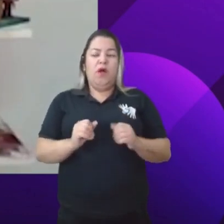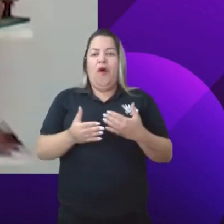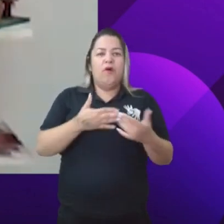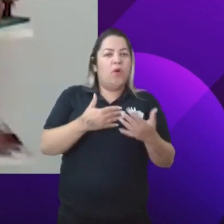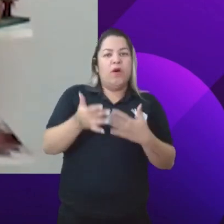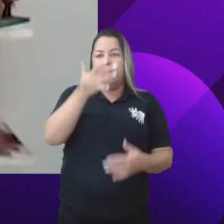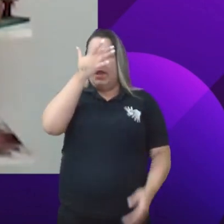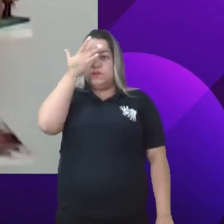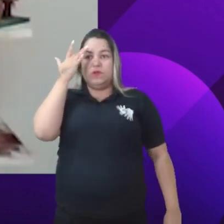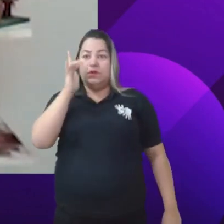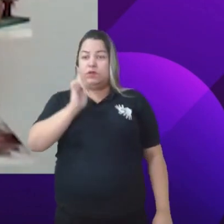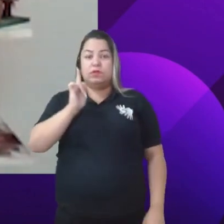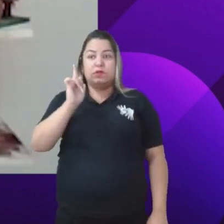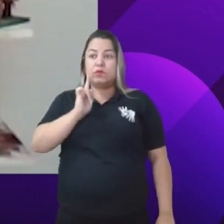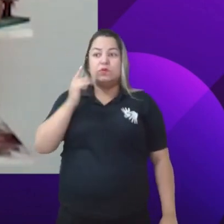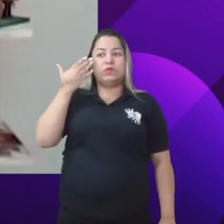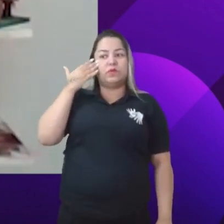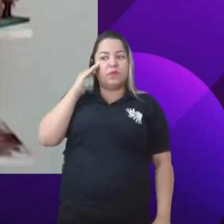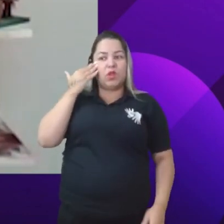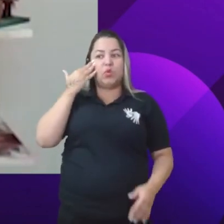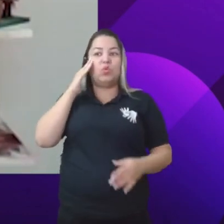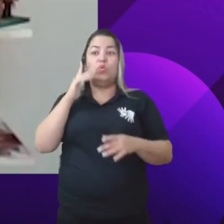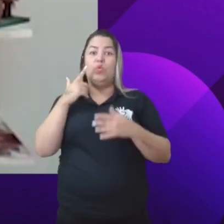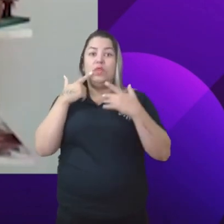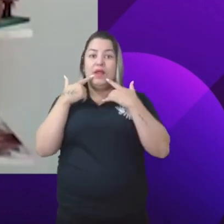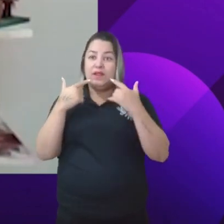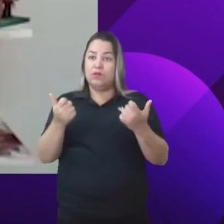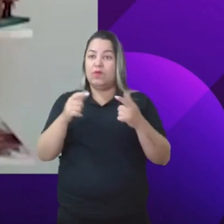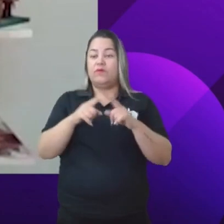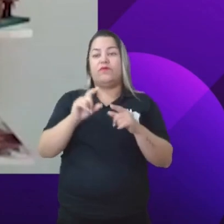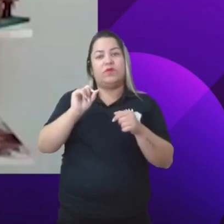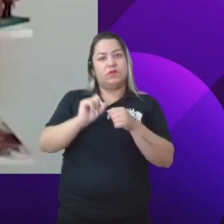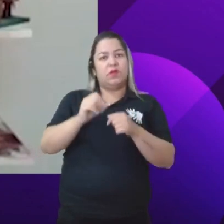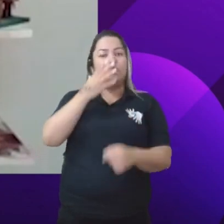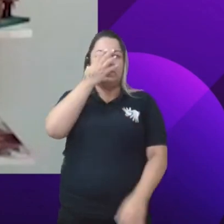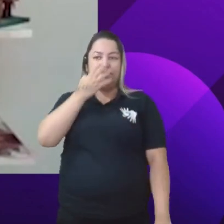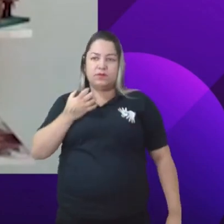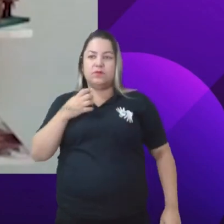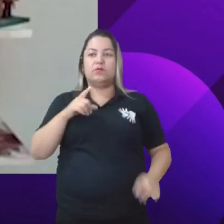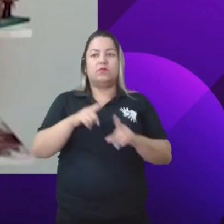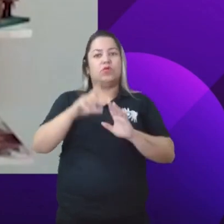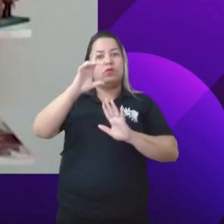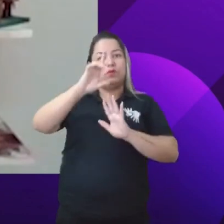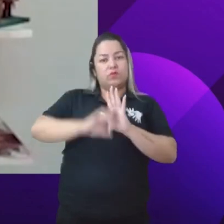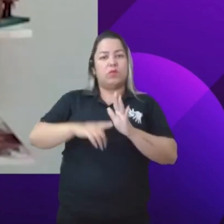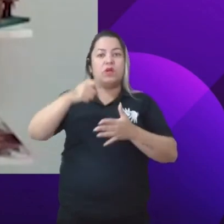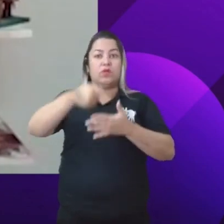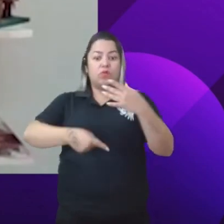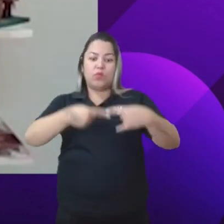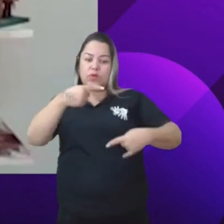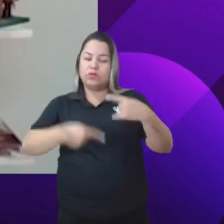qualquer pessoa que não tenha propriedade da língua, né? Isso é para ser feita com seriedade, como um direito, como uma garantia de